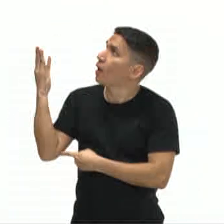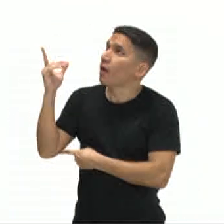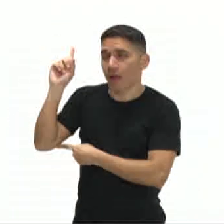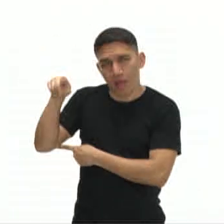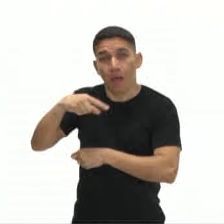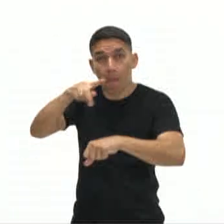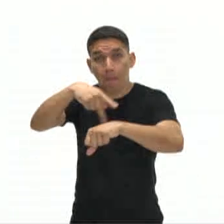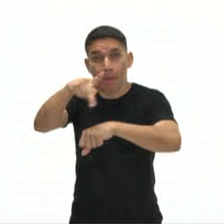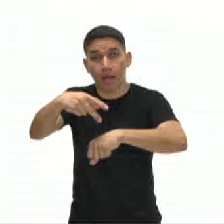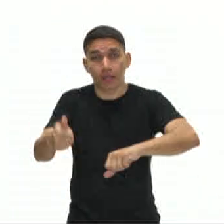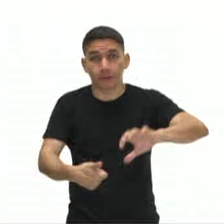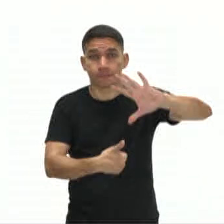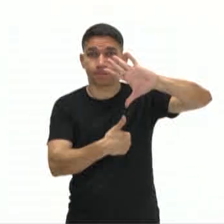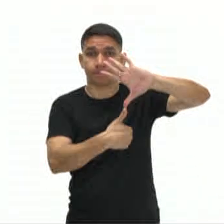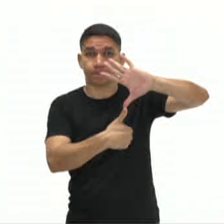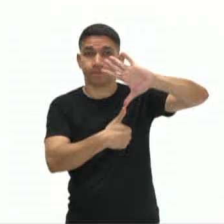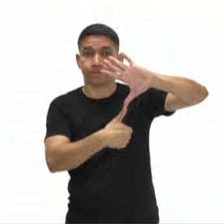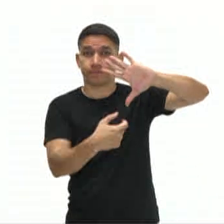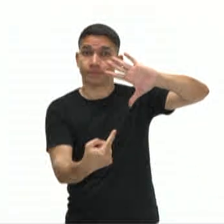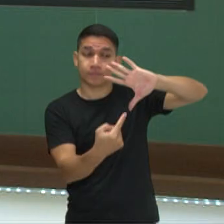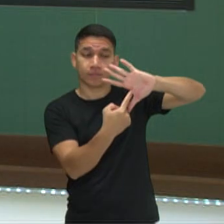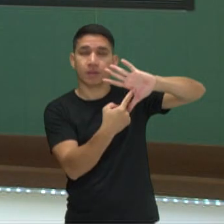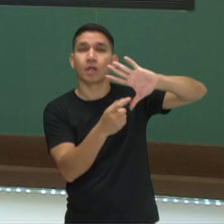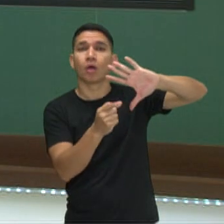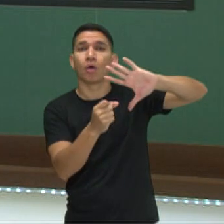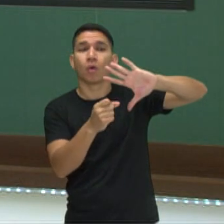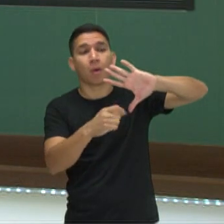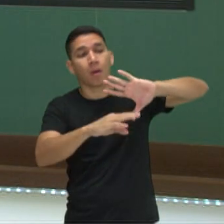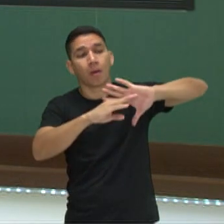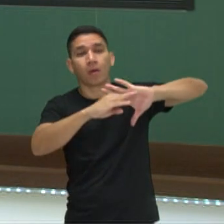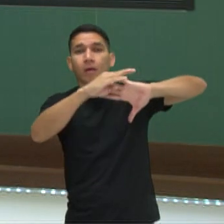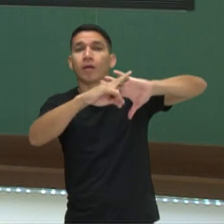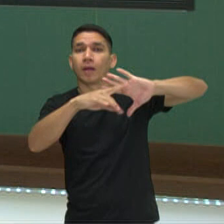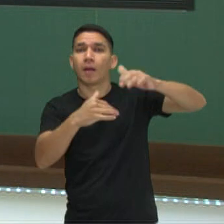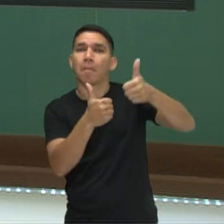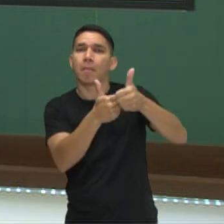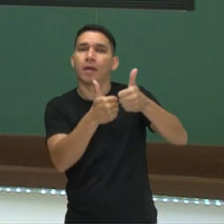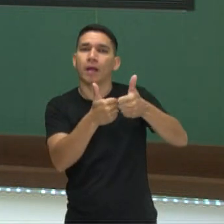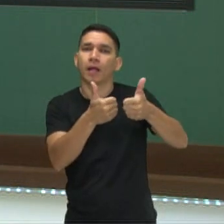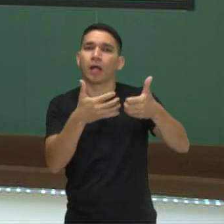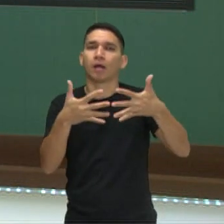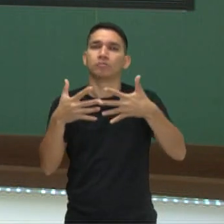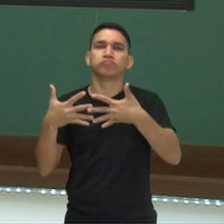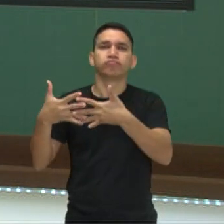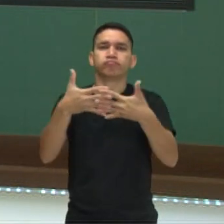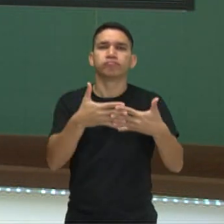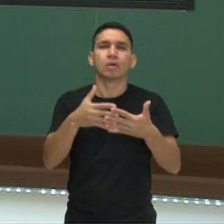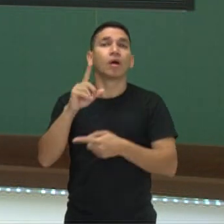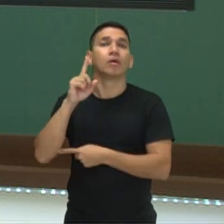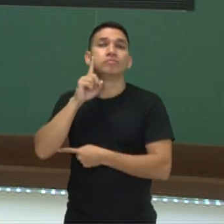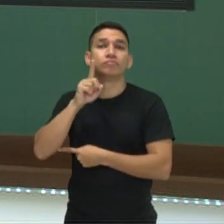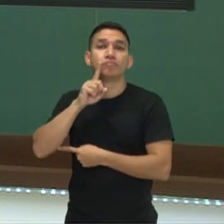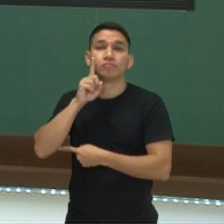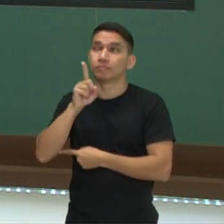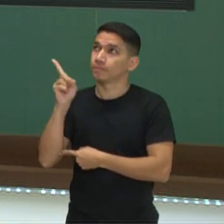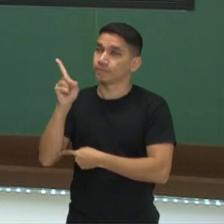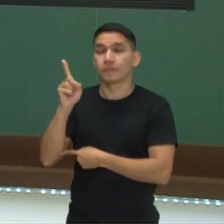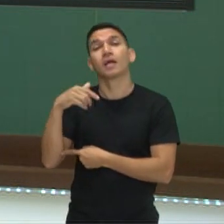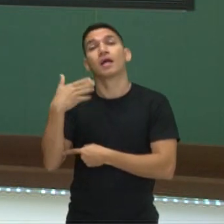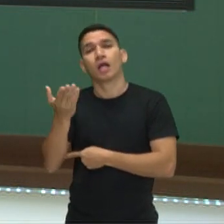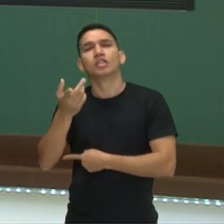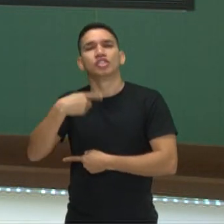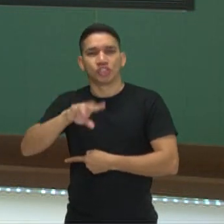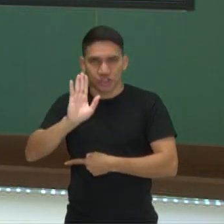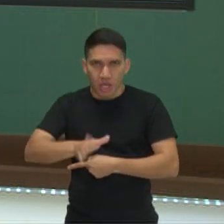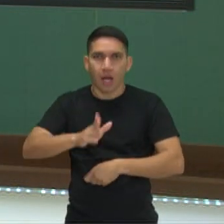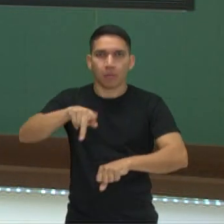Norte. O norte do México então tem fronteira com os Estados Unidos da América, que é um país desenvolvido, e o México é um país ainda